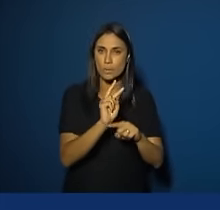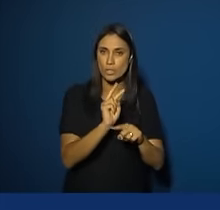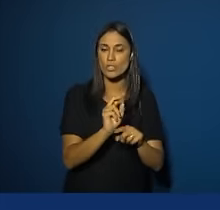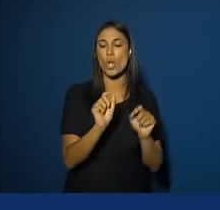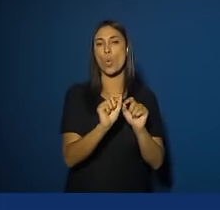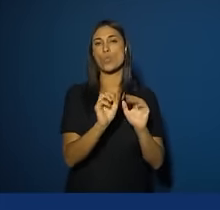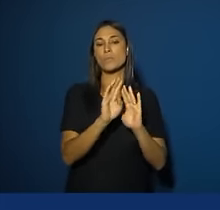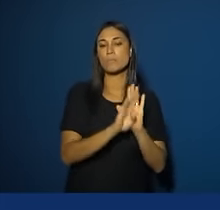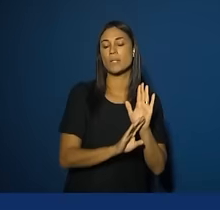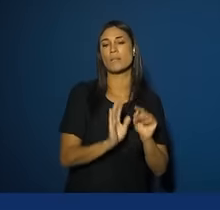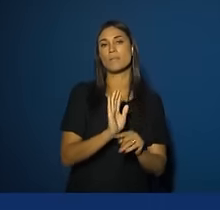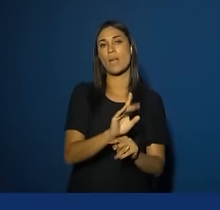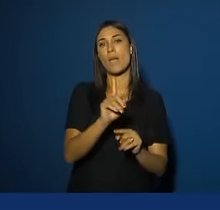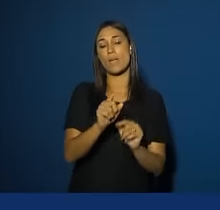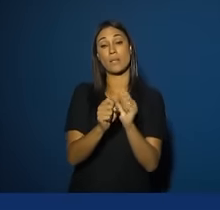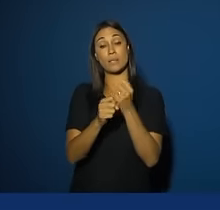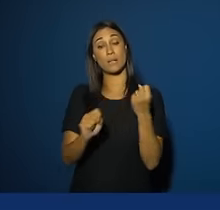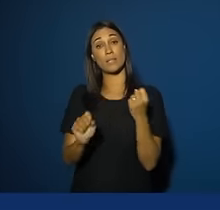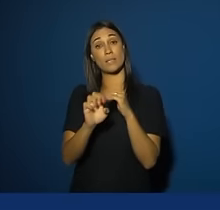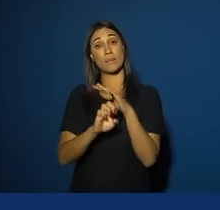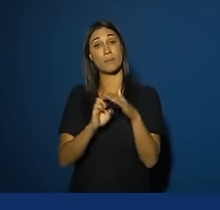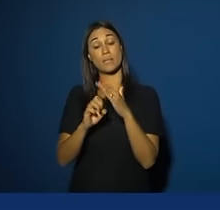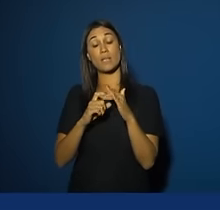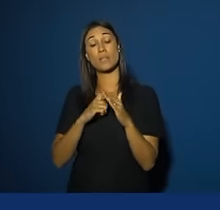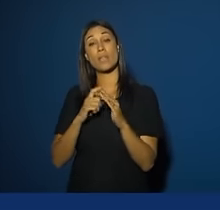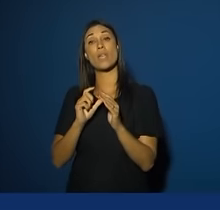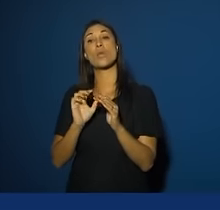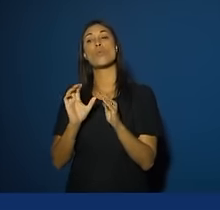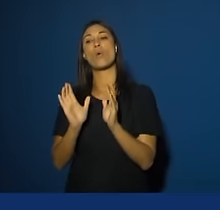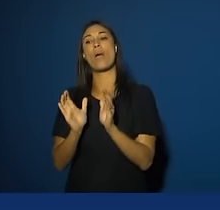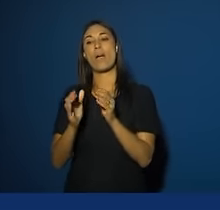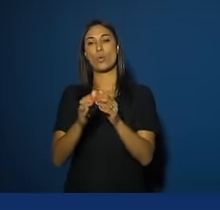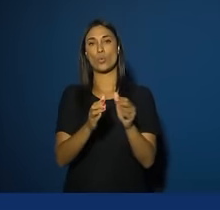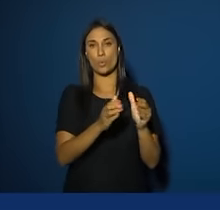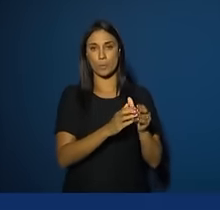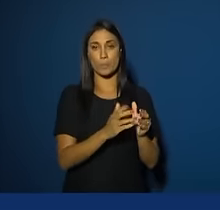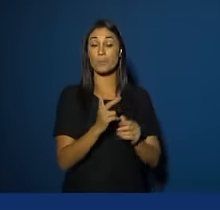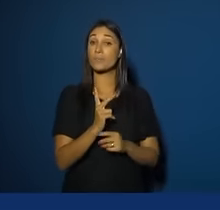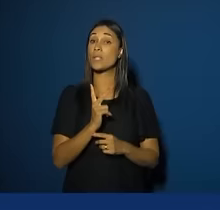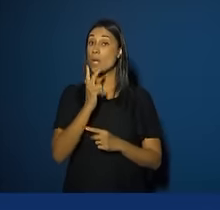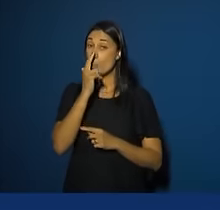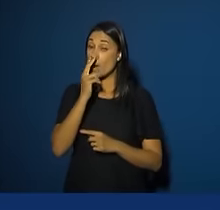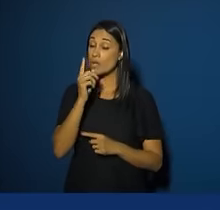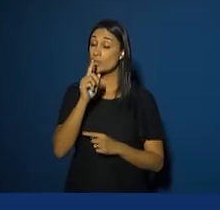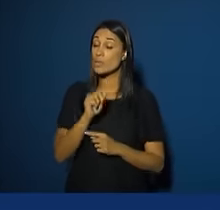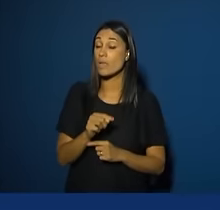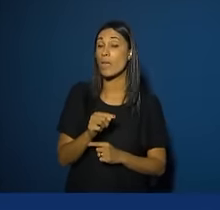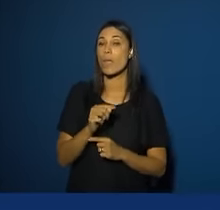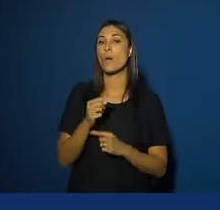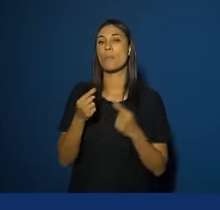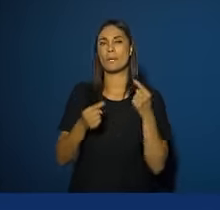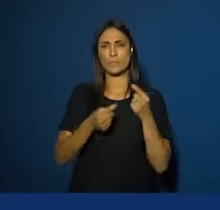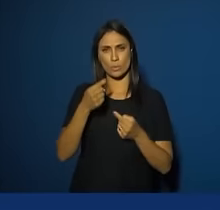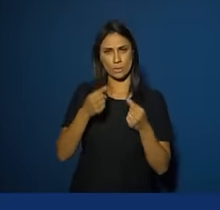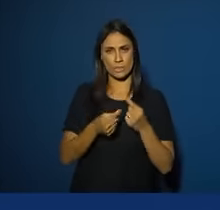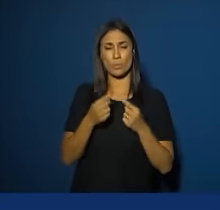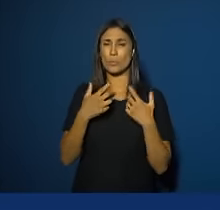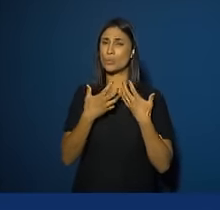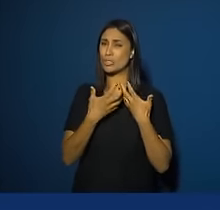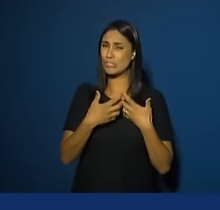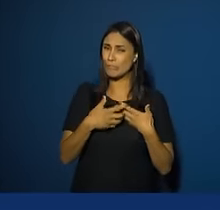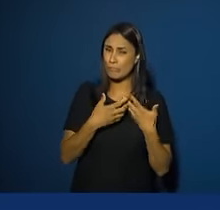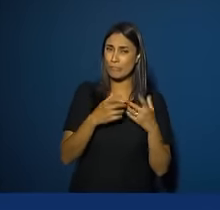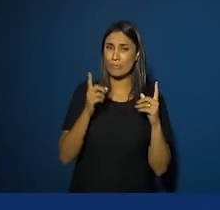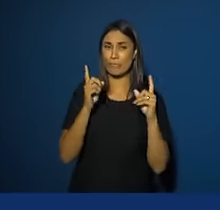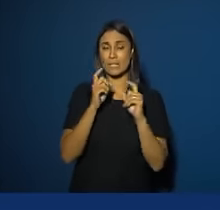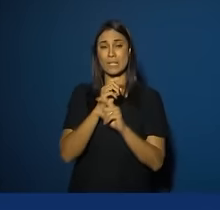de se beneficiar é nas grandes empresas que têm um efeito de rede. Eu acho uma discussão super complexa,